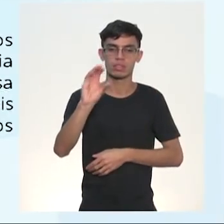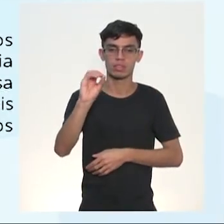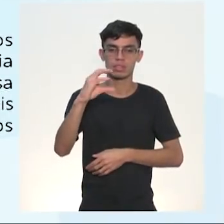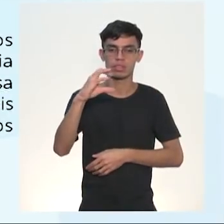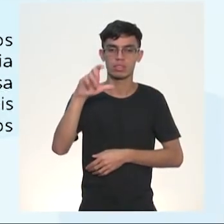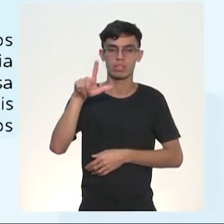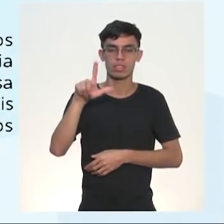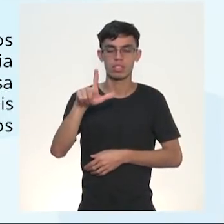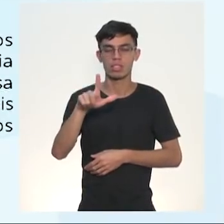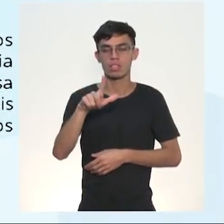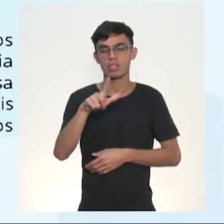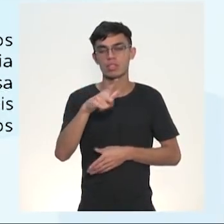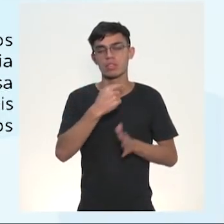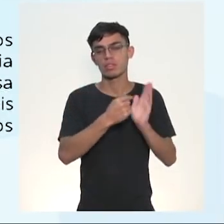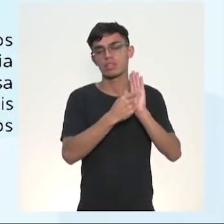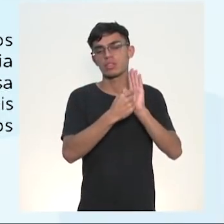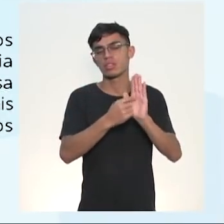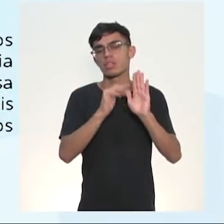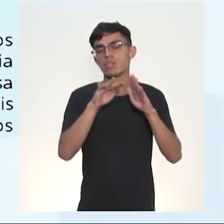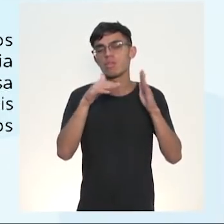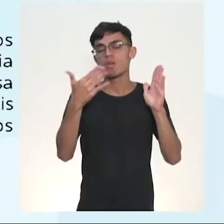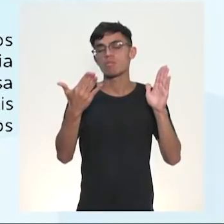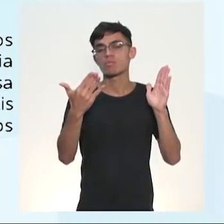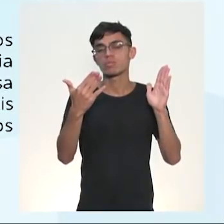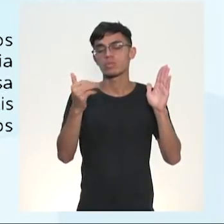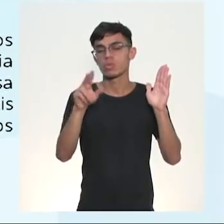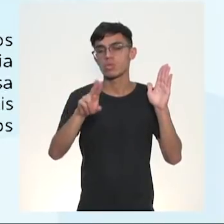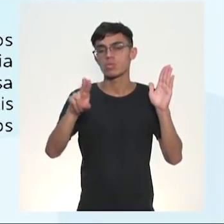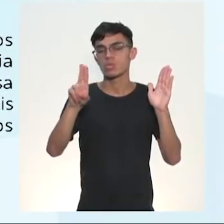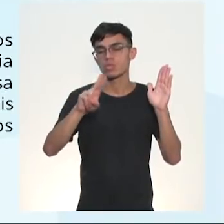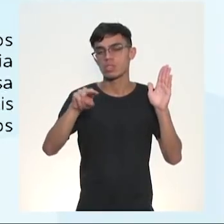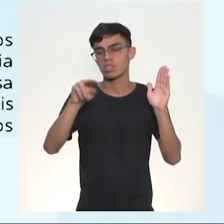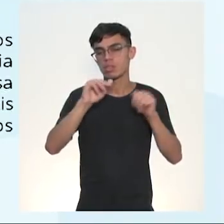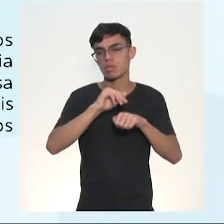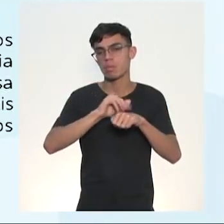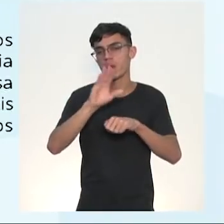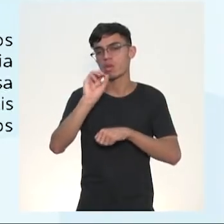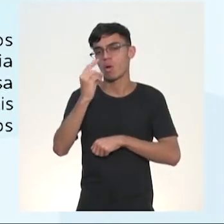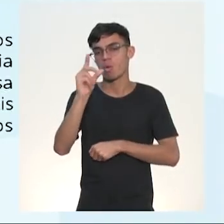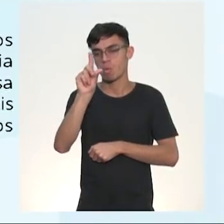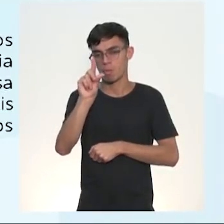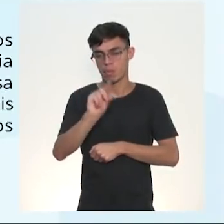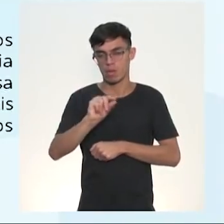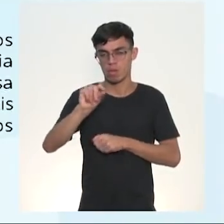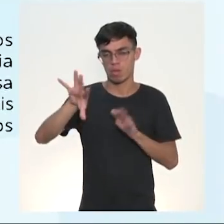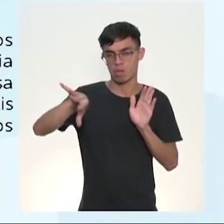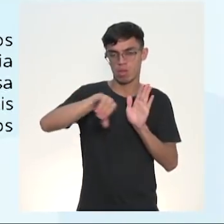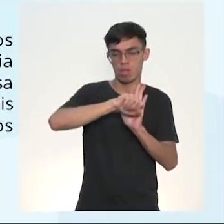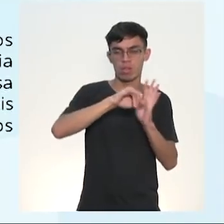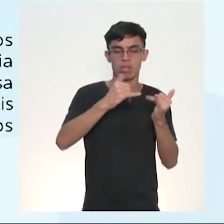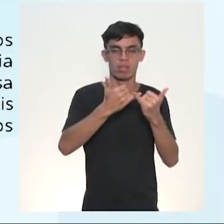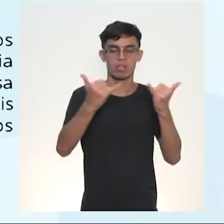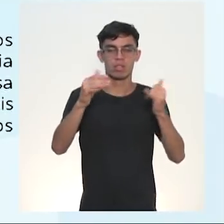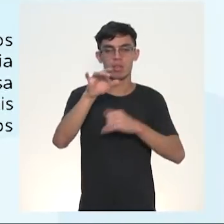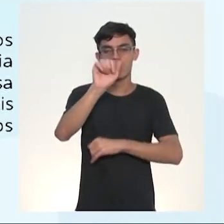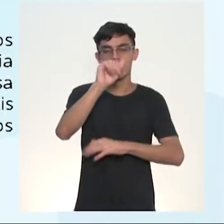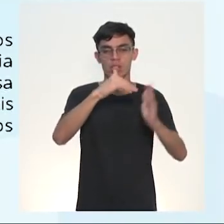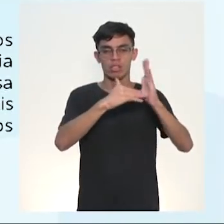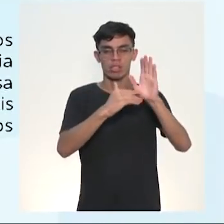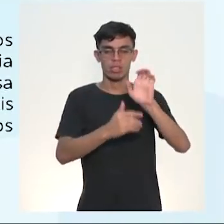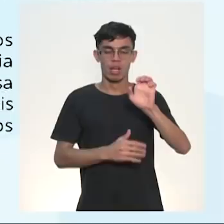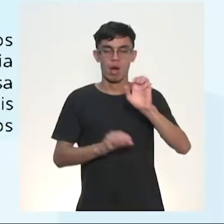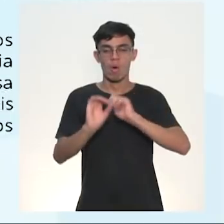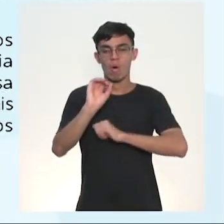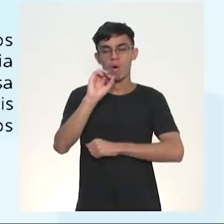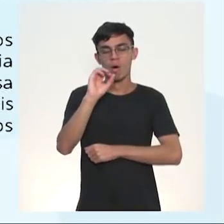ela serve para identificar quais aparelhos consomem menos energia. Então, ele é classificado de A a E, alguns de A a